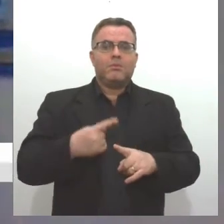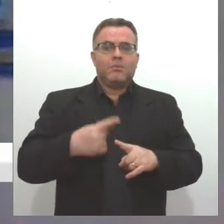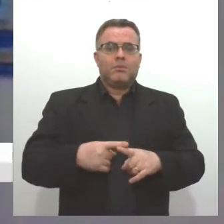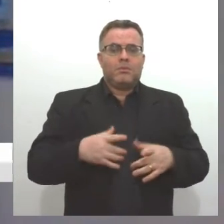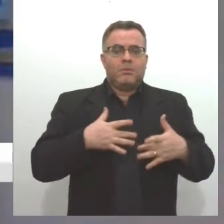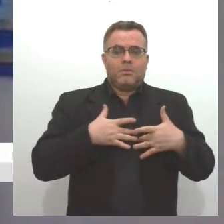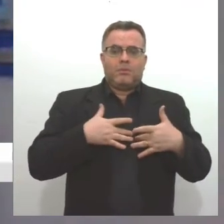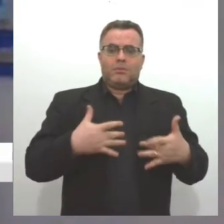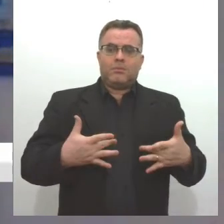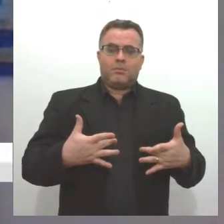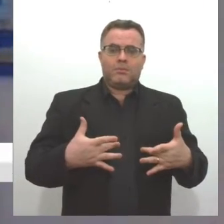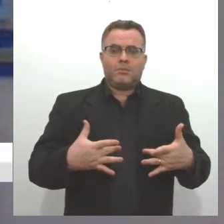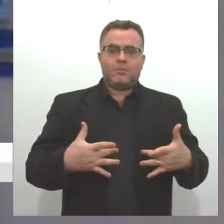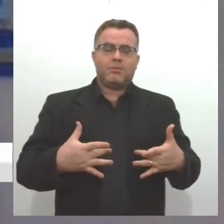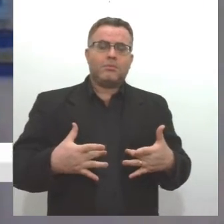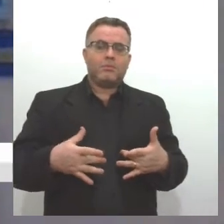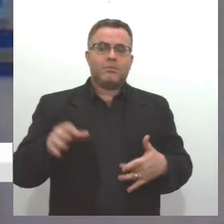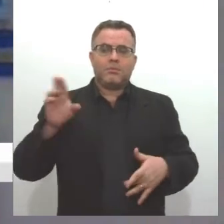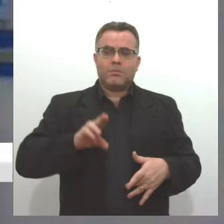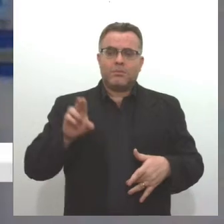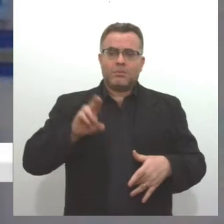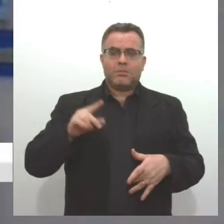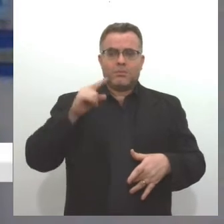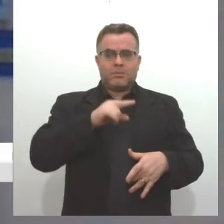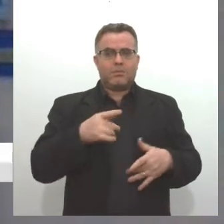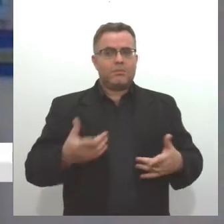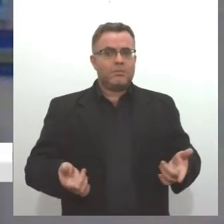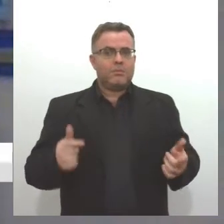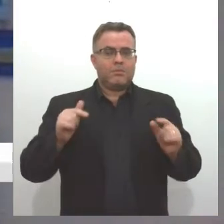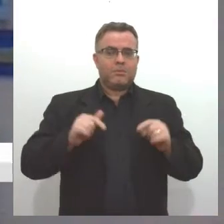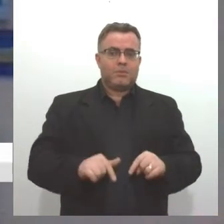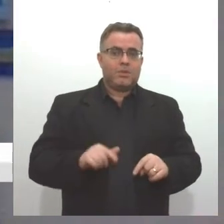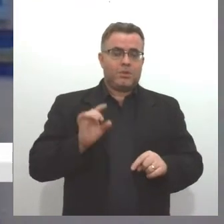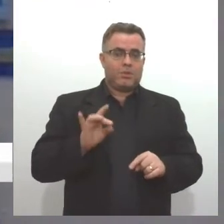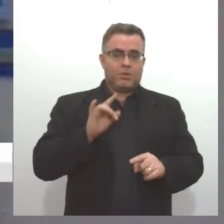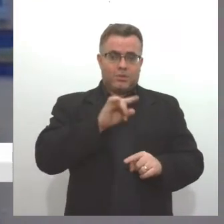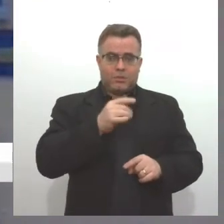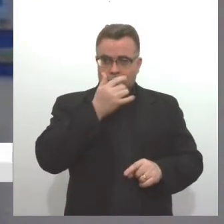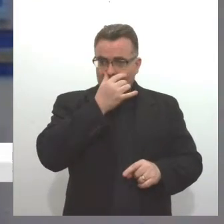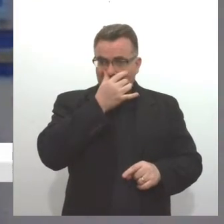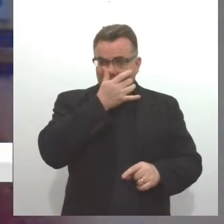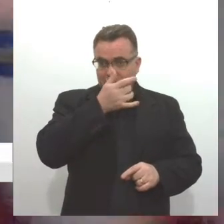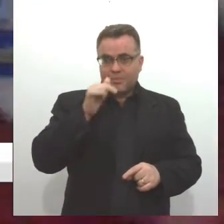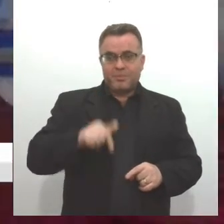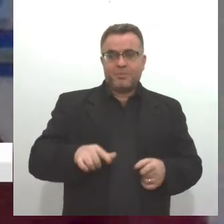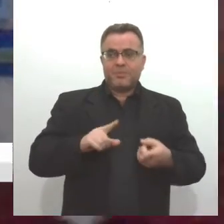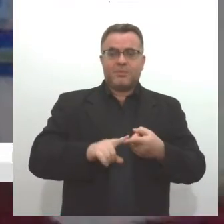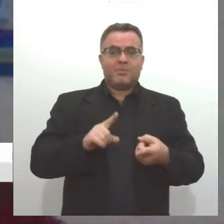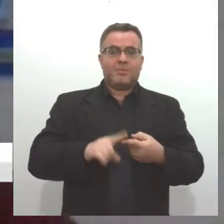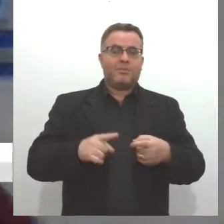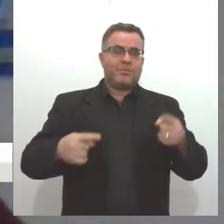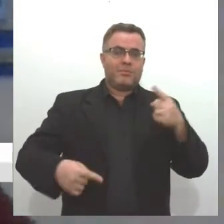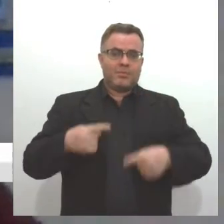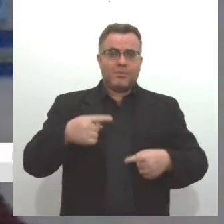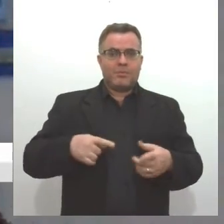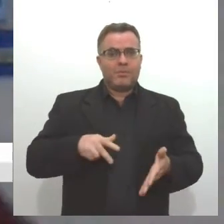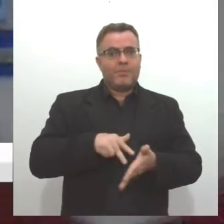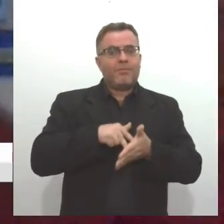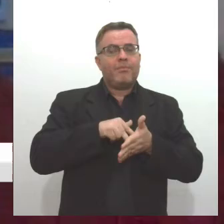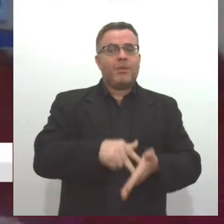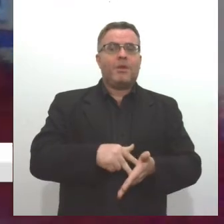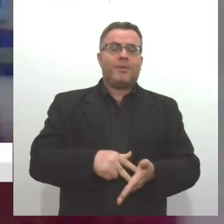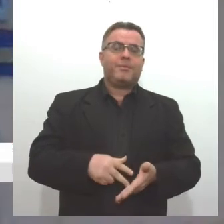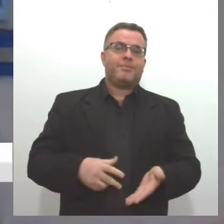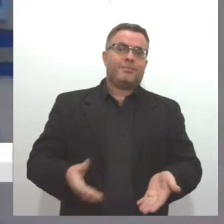vontade nos universitários lá em Lagarto e não pode ter só do nosso município de Aracaju de sediar uma política que já é fixa no SUS, que